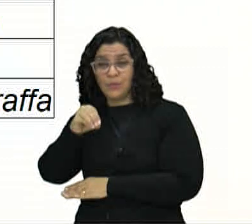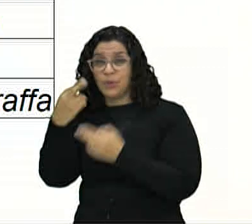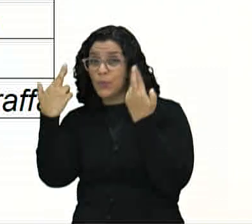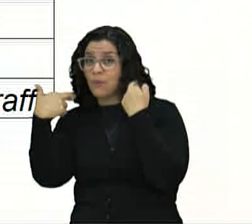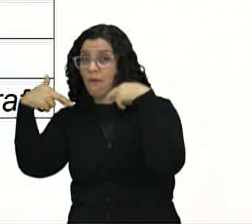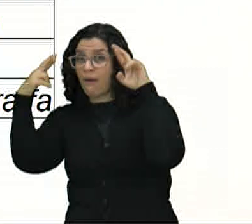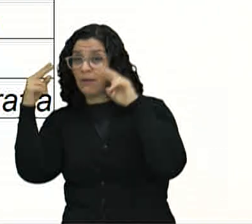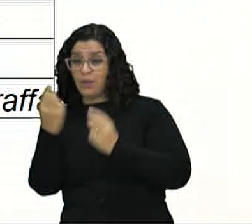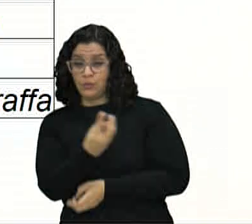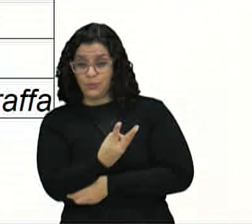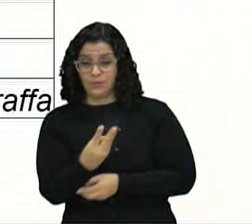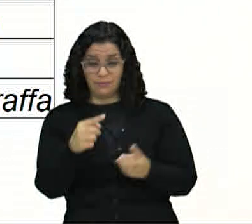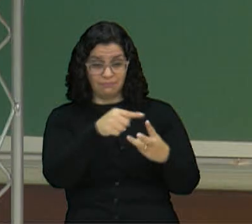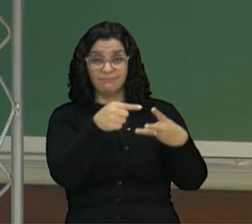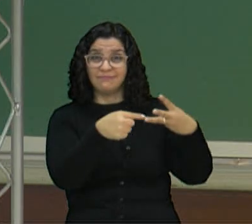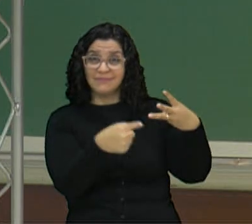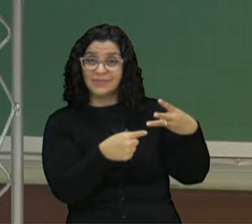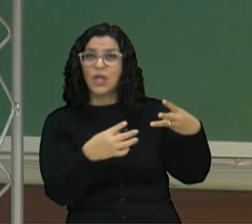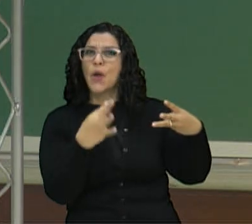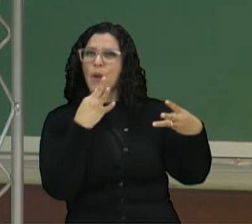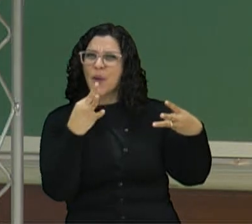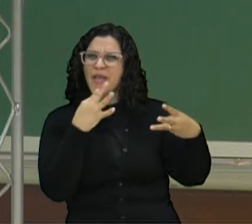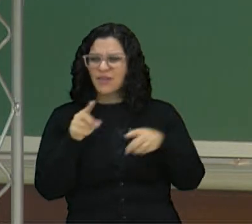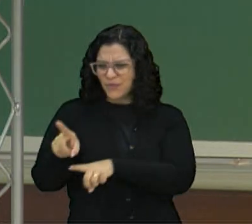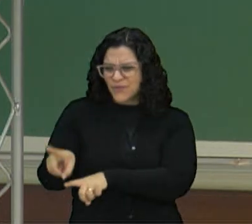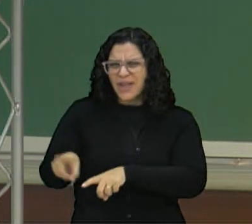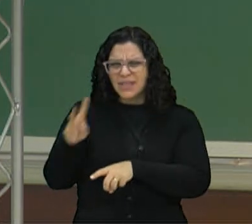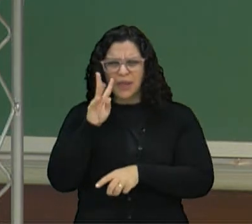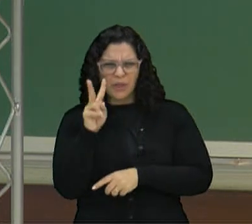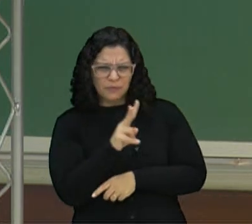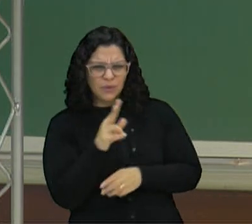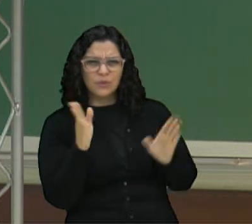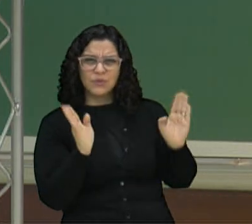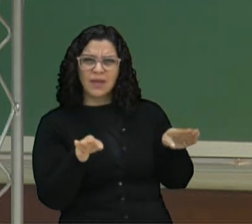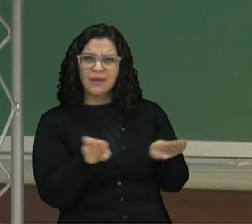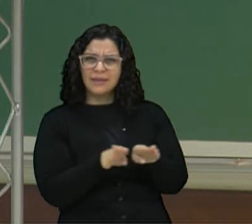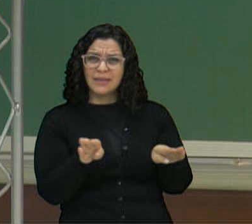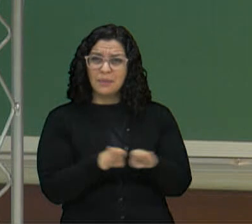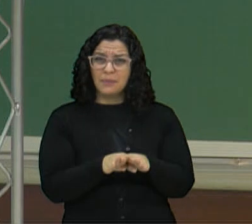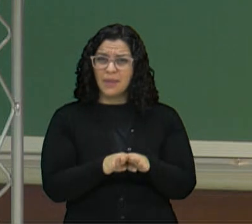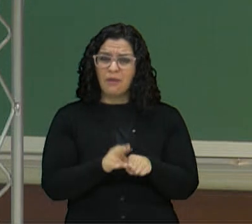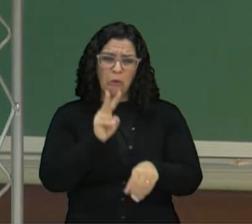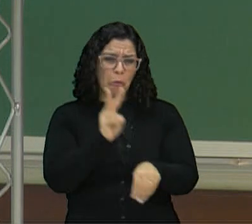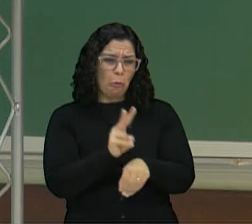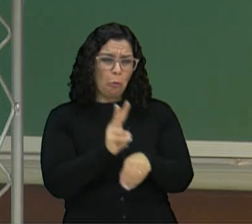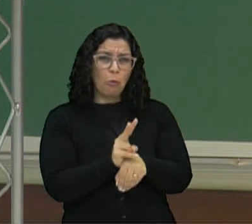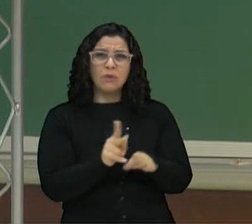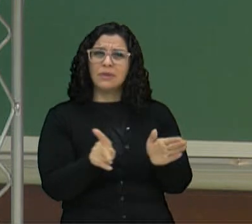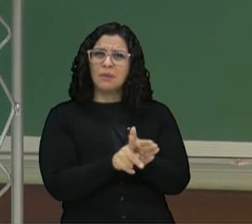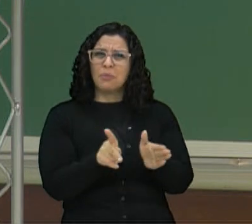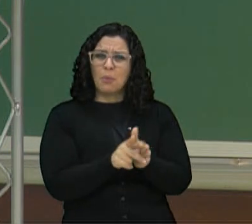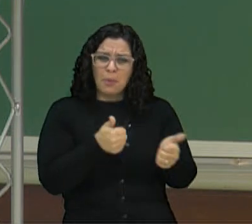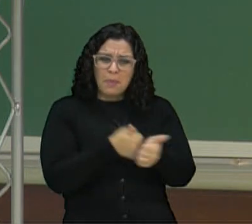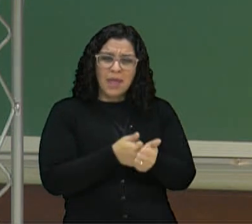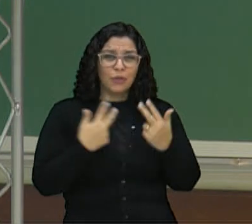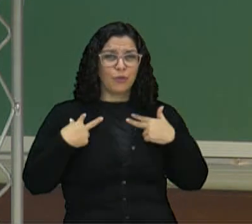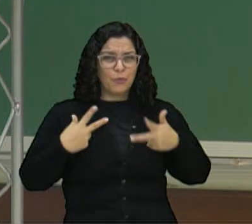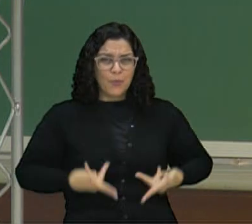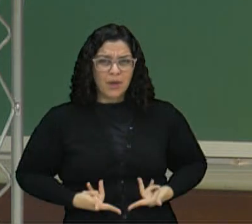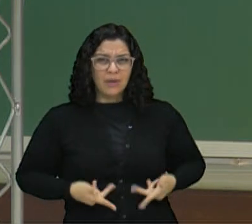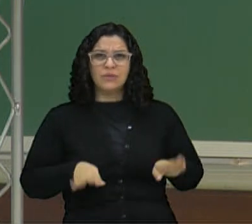que são animais que nós conhecemos de fazenda, são animais já domesticados pelo homem,